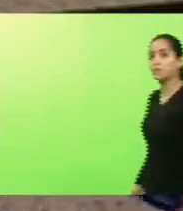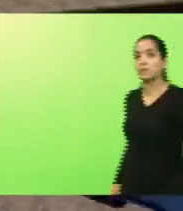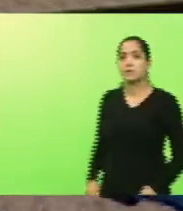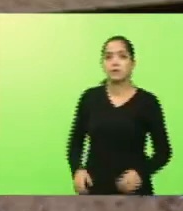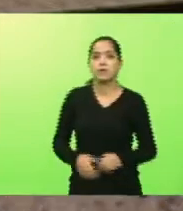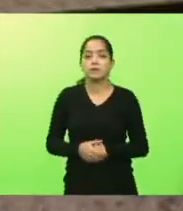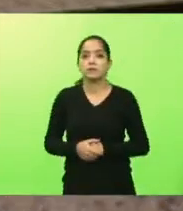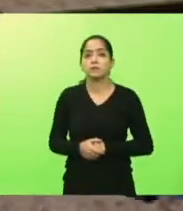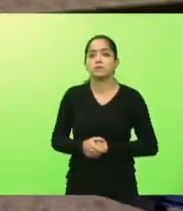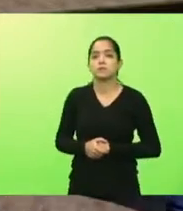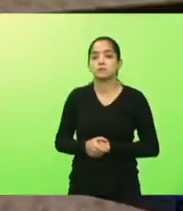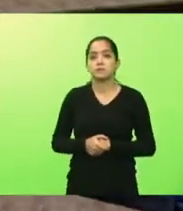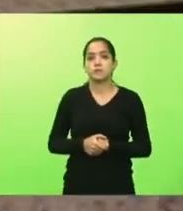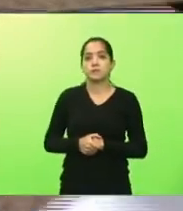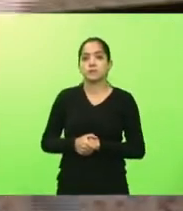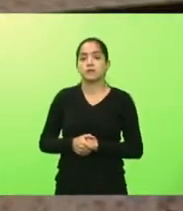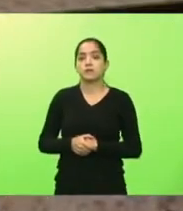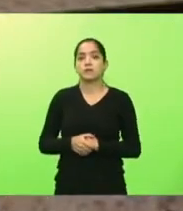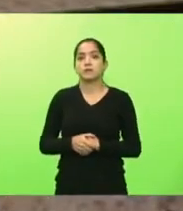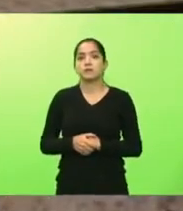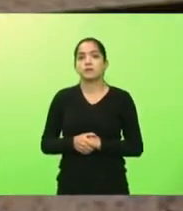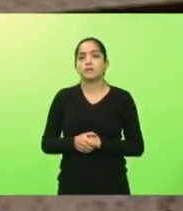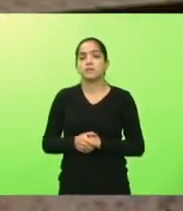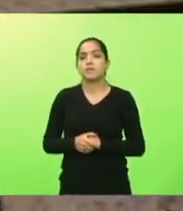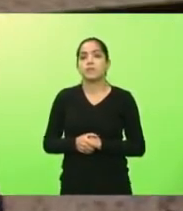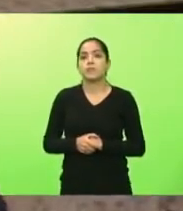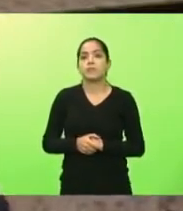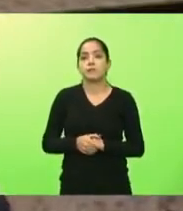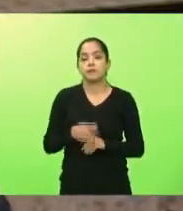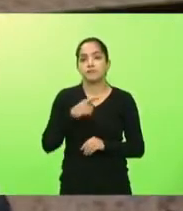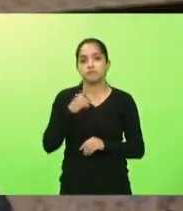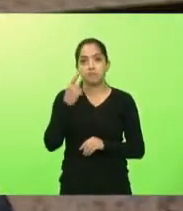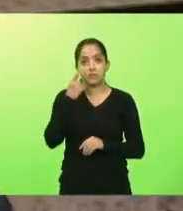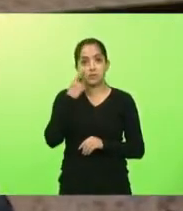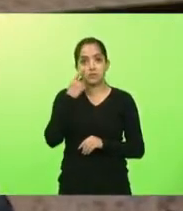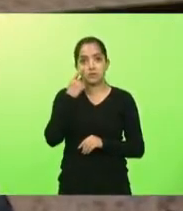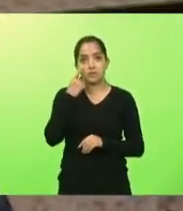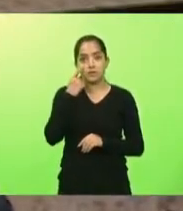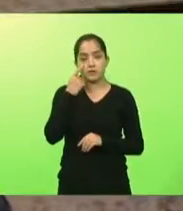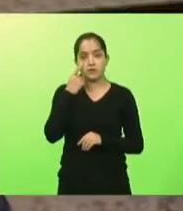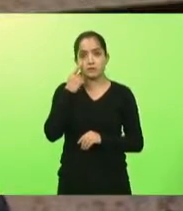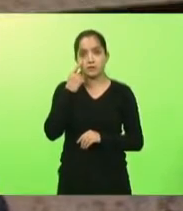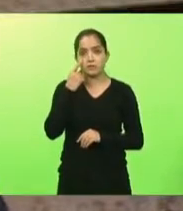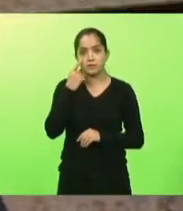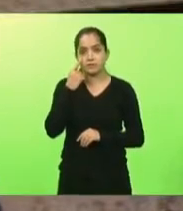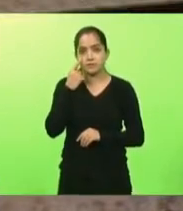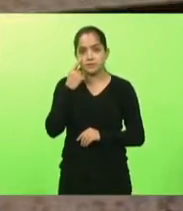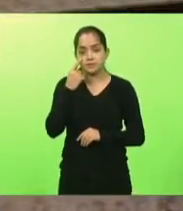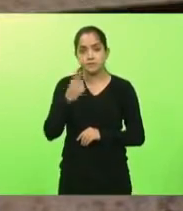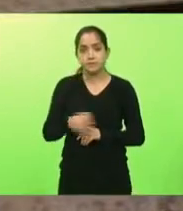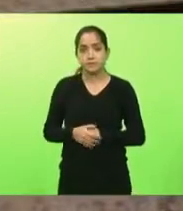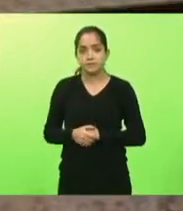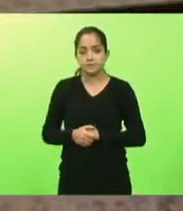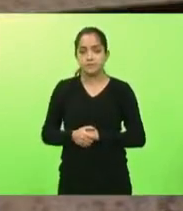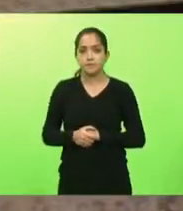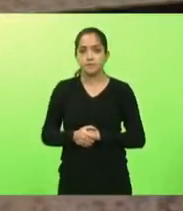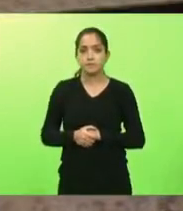E aqui, para finalizar, nós estamos de olho. Ó, estamos de olho. Pensa que a gente não